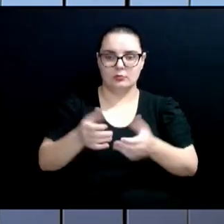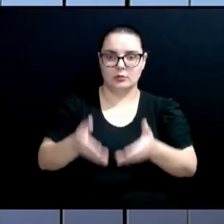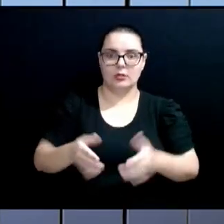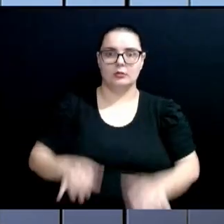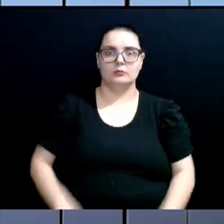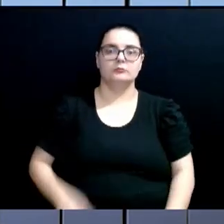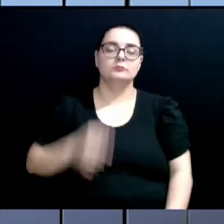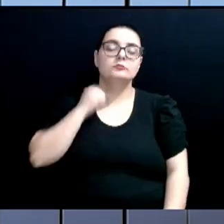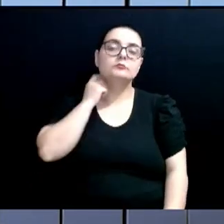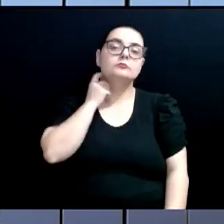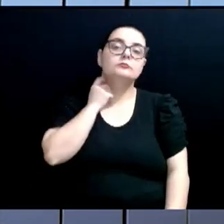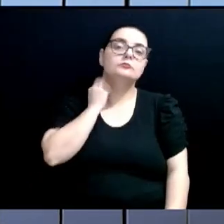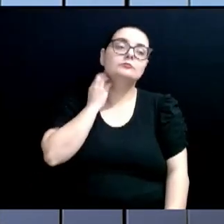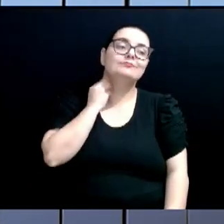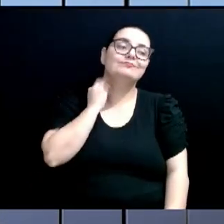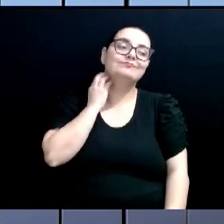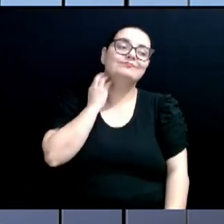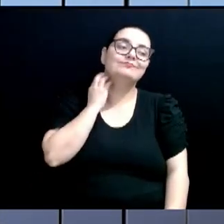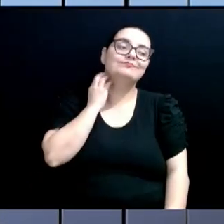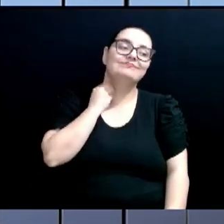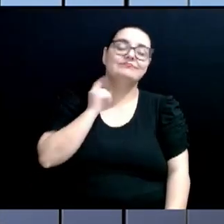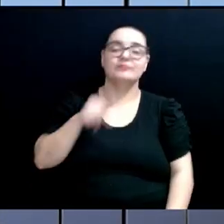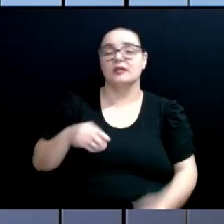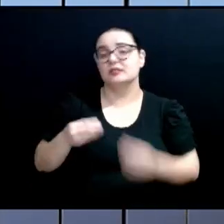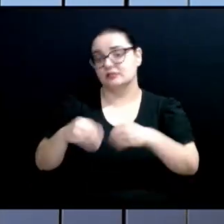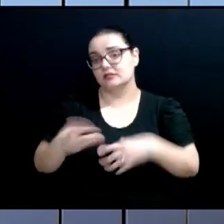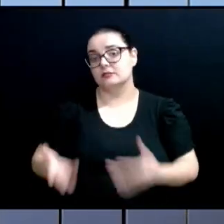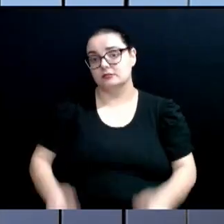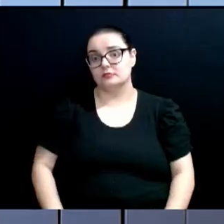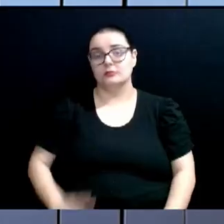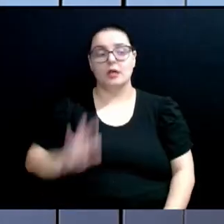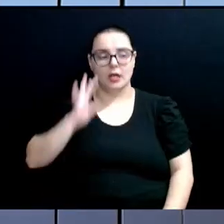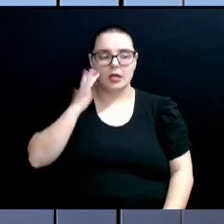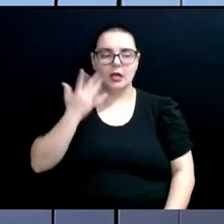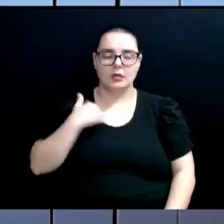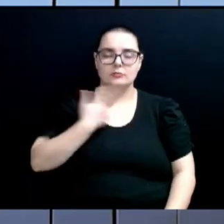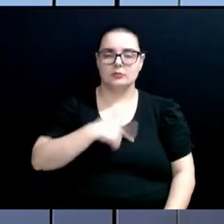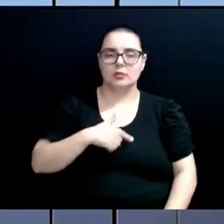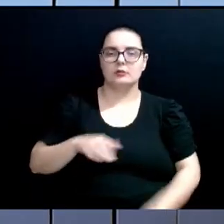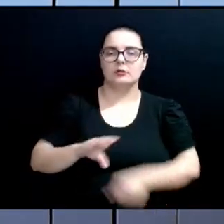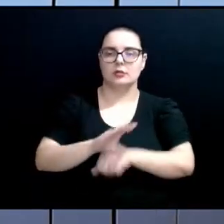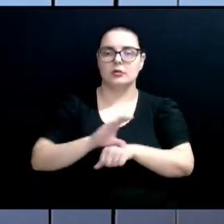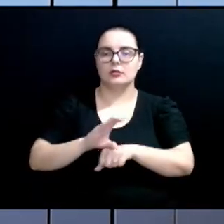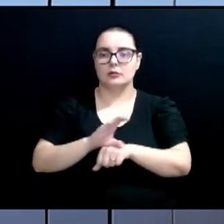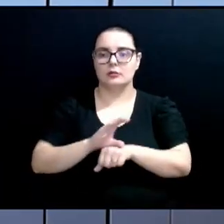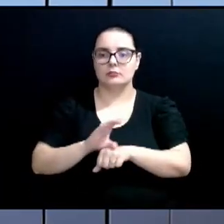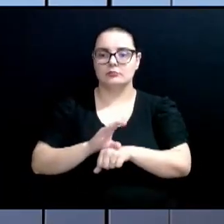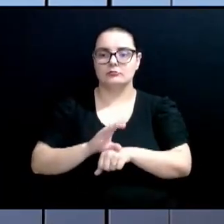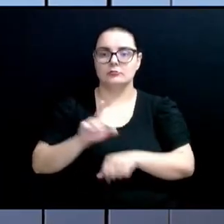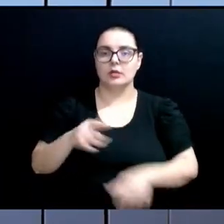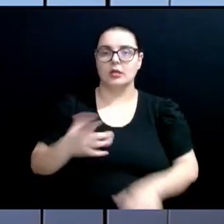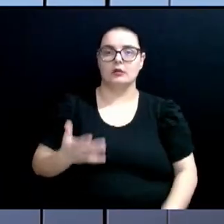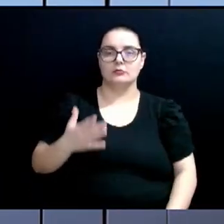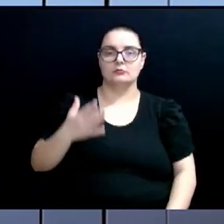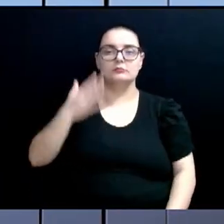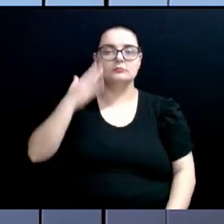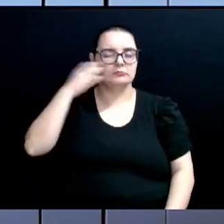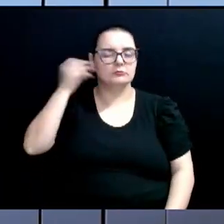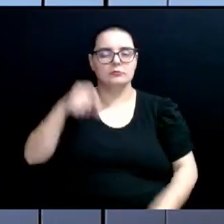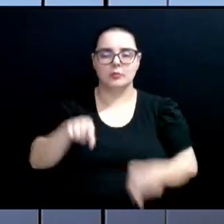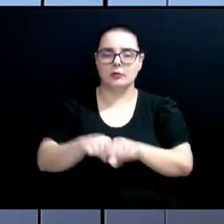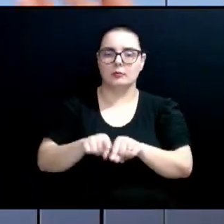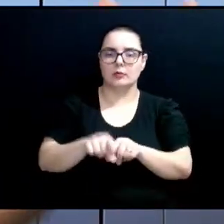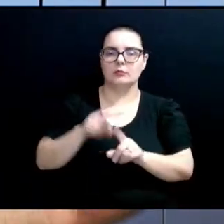muito danosa, mas acho que a nossa Constituição ela é muito sábia também nesse aspecto,